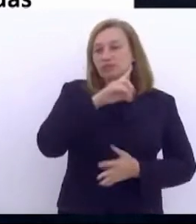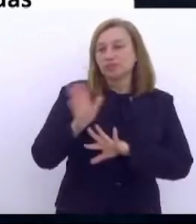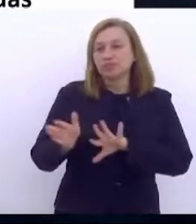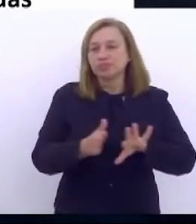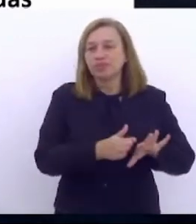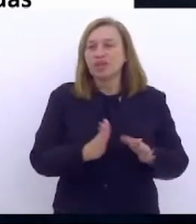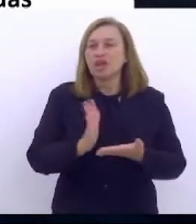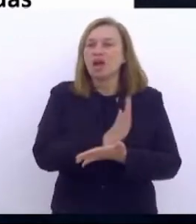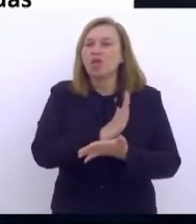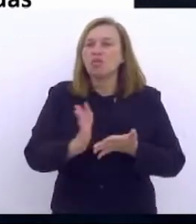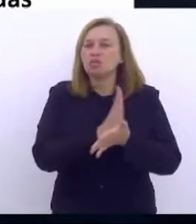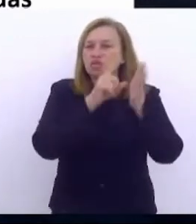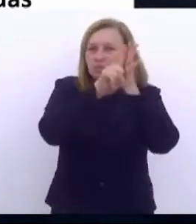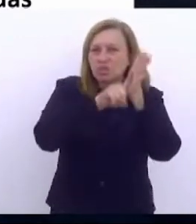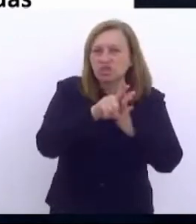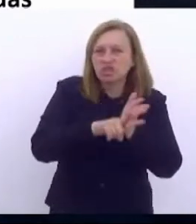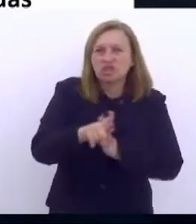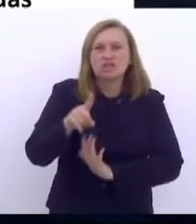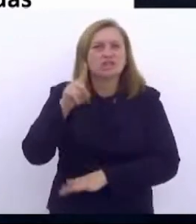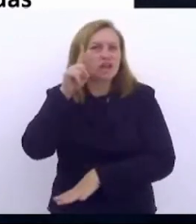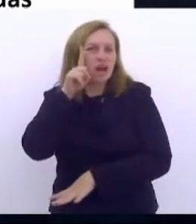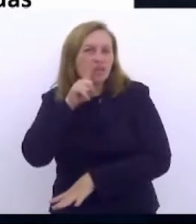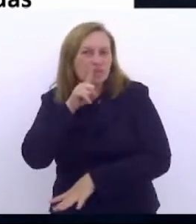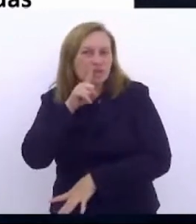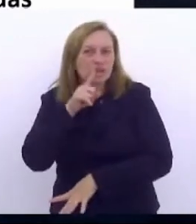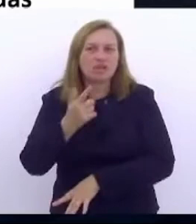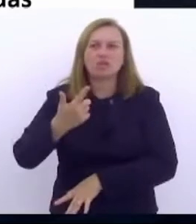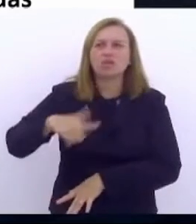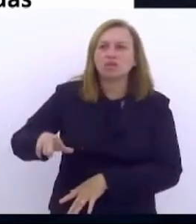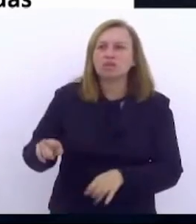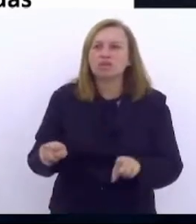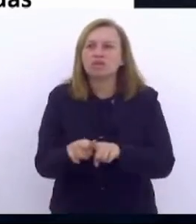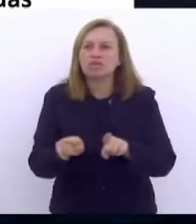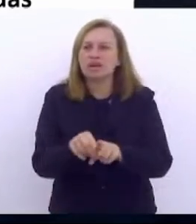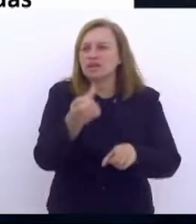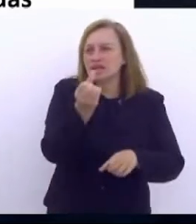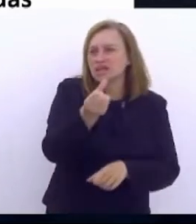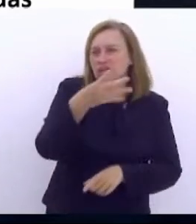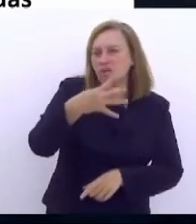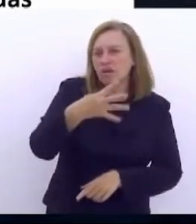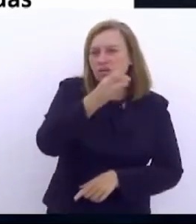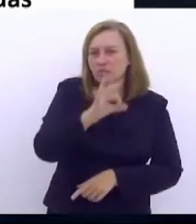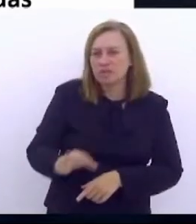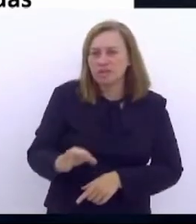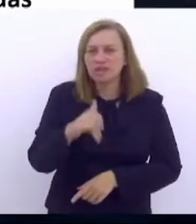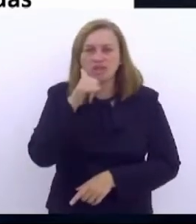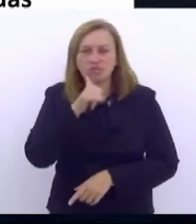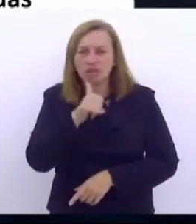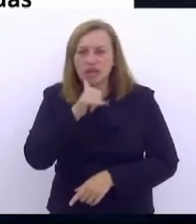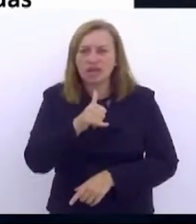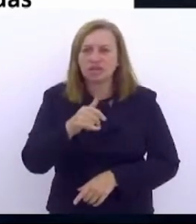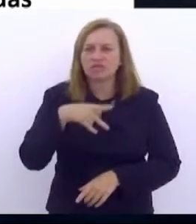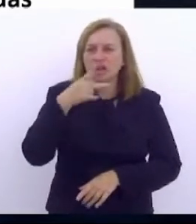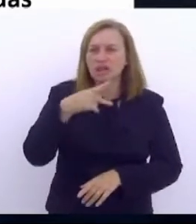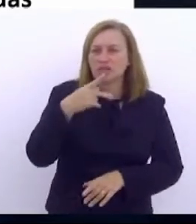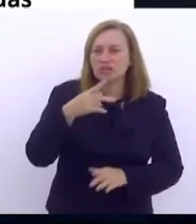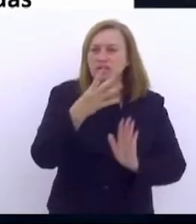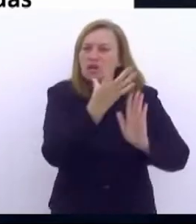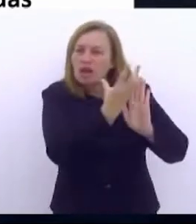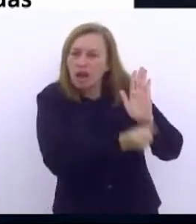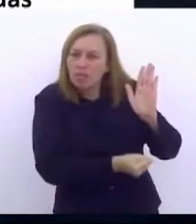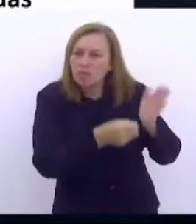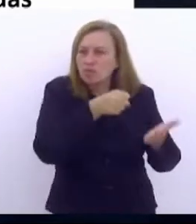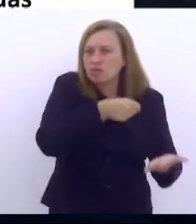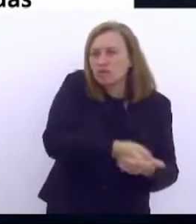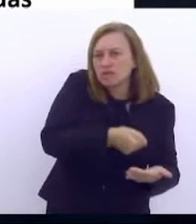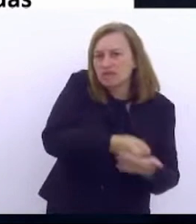aí tem algumas pesquisas americanas, tem aquela outra pesquisa citada ali, 64% das americanas relataram aborto forçado, uma pesquisa de 2004, um